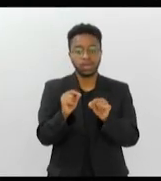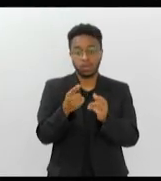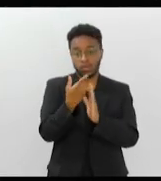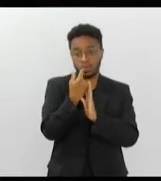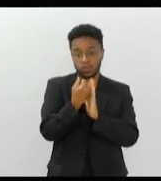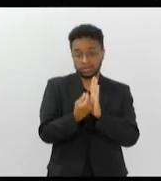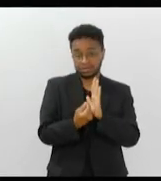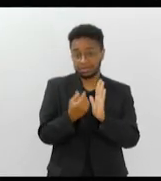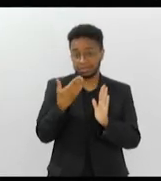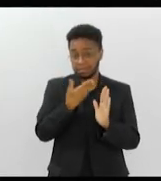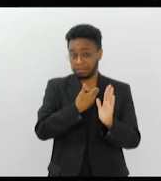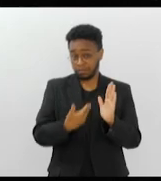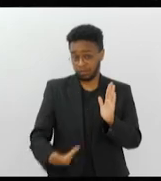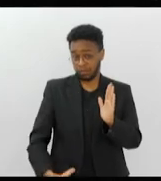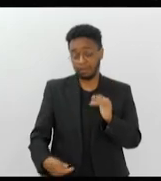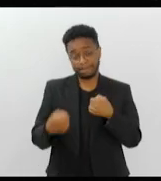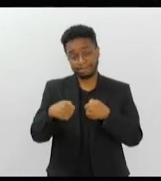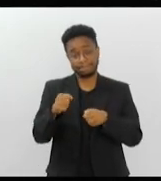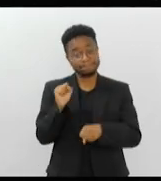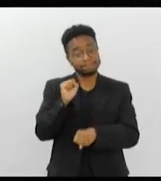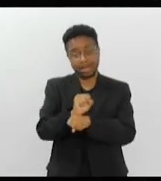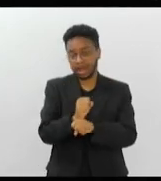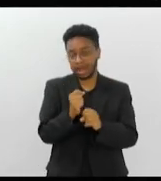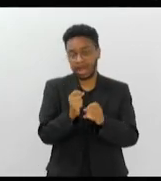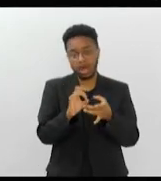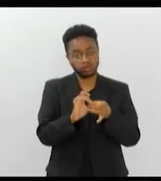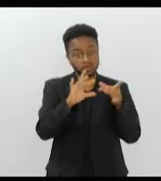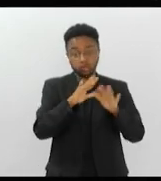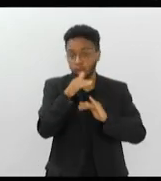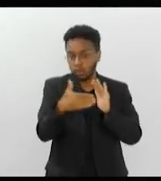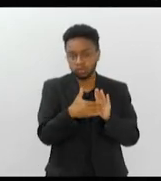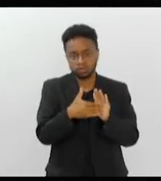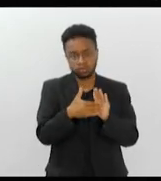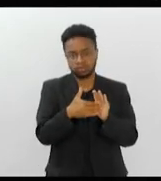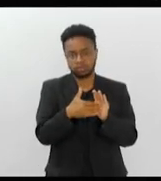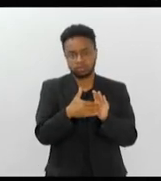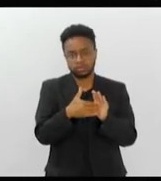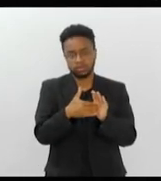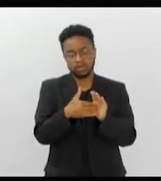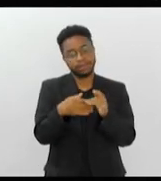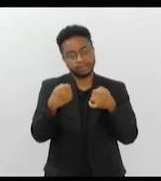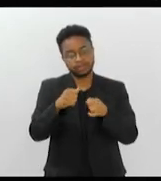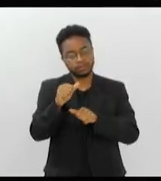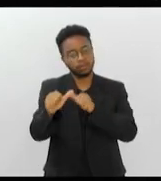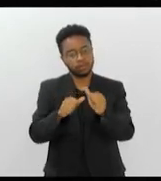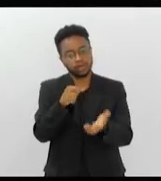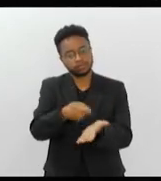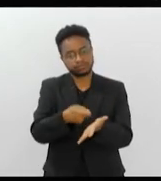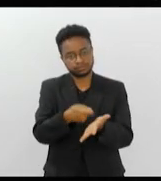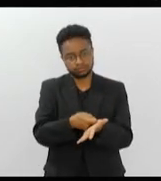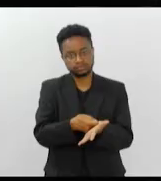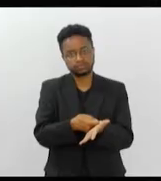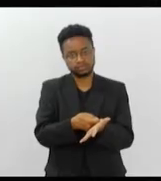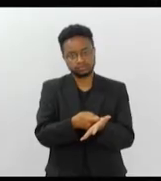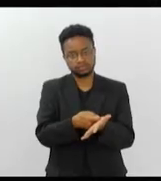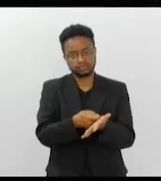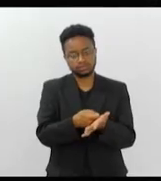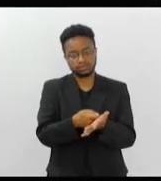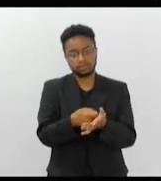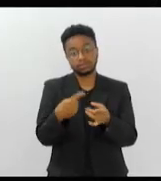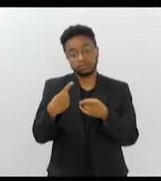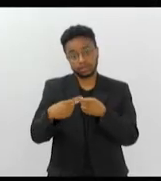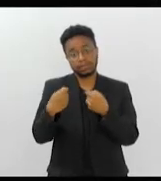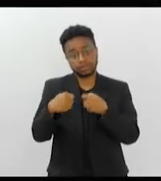público deixe de ser autorizativo, ele todo, para ser impositivo, admitindo